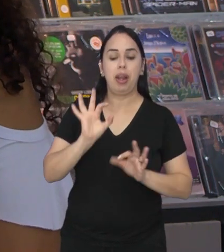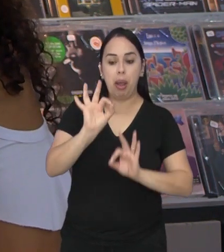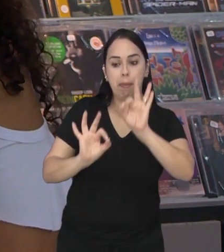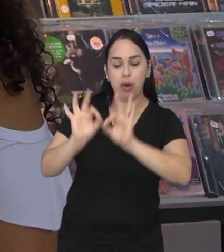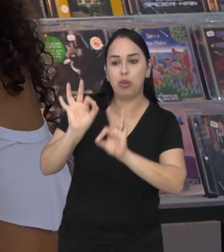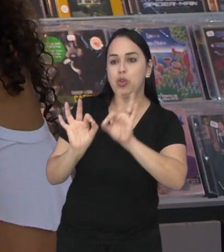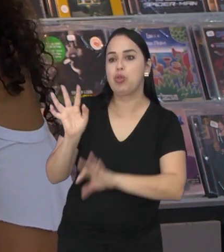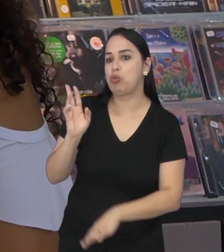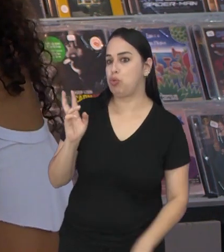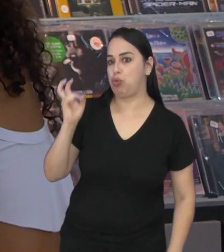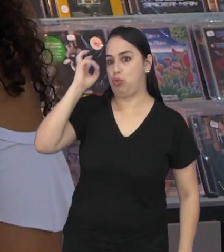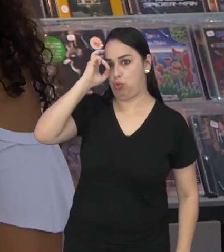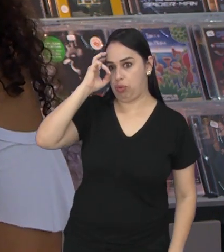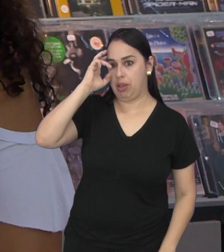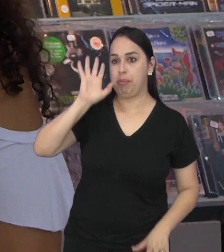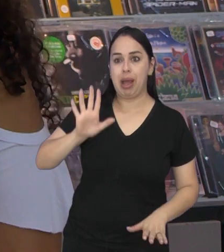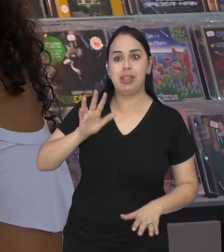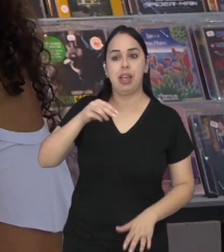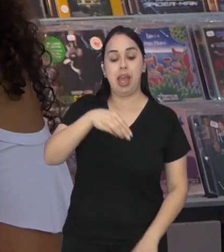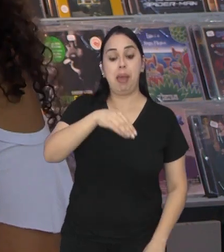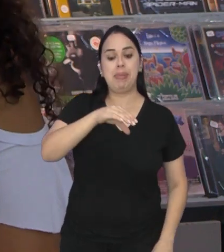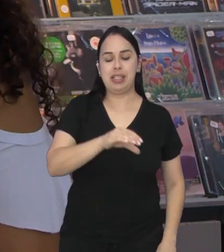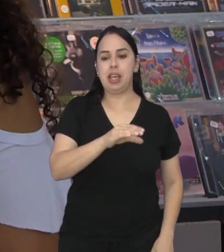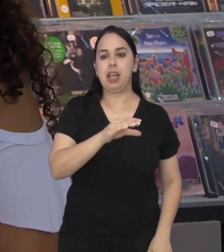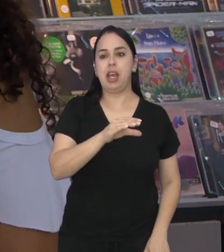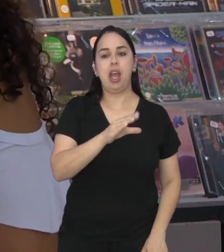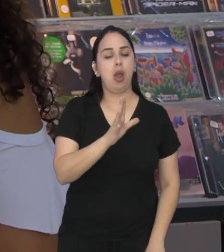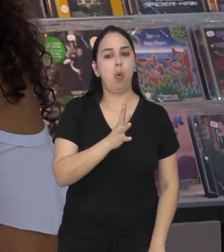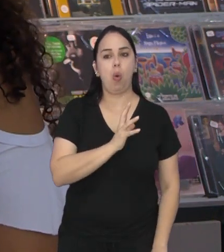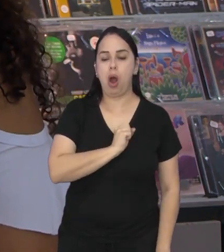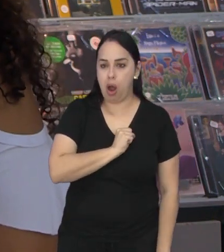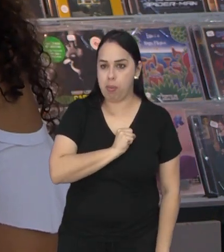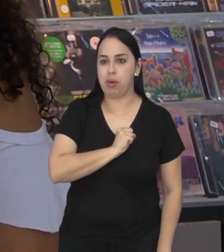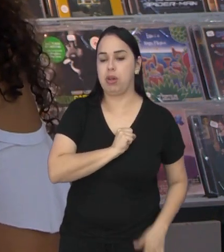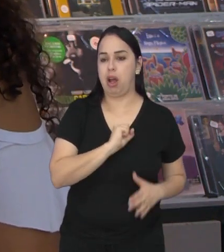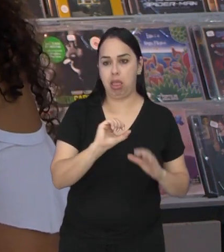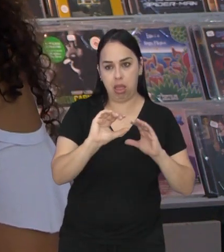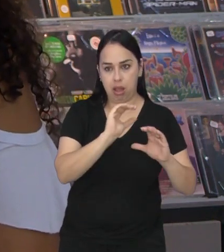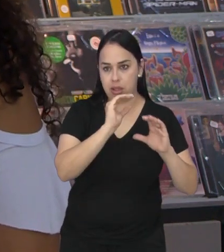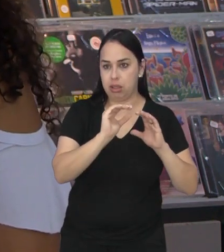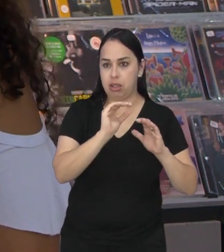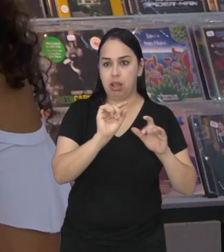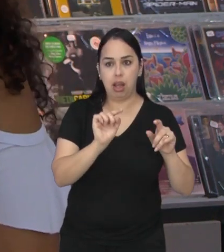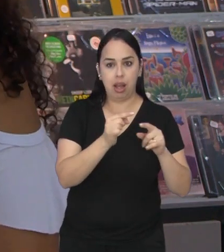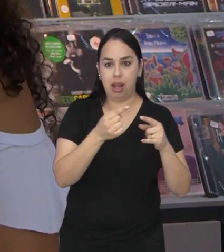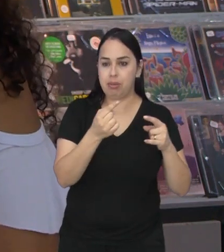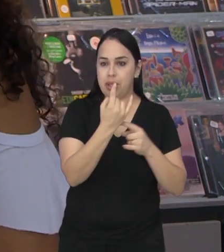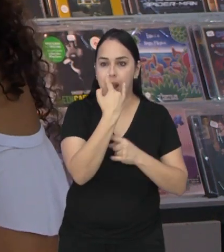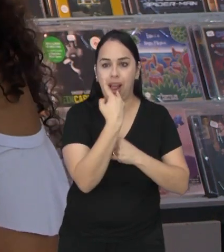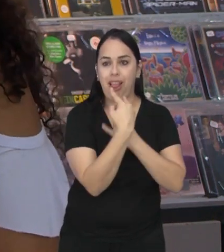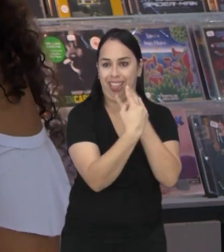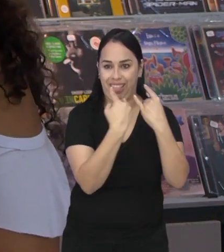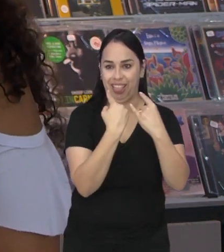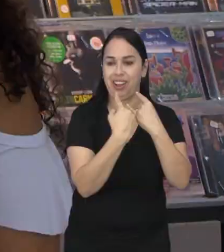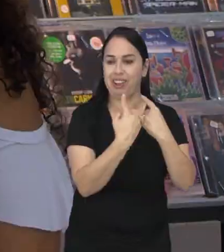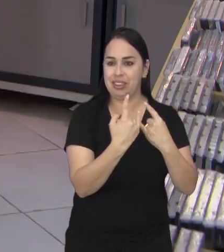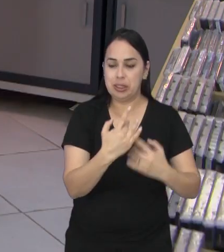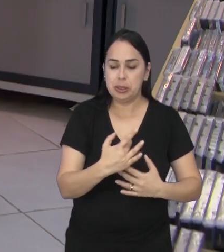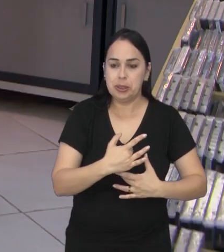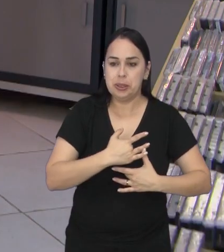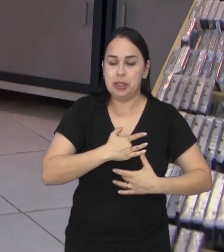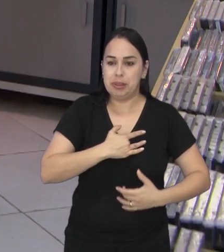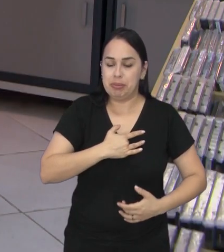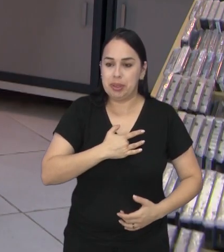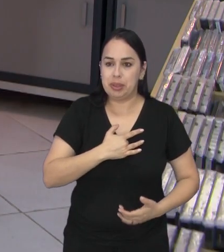mas eu sou MC, eu gosto de cantar. Acho que a música É o que assim, me toca, assim mesmo. Assim.